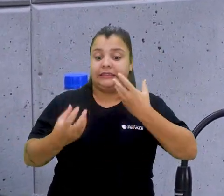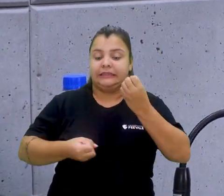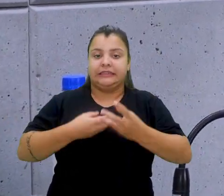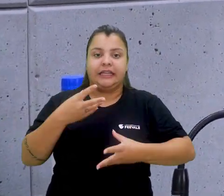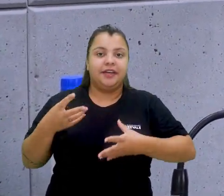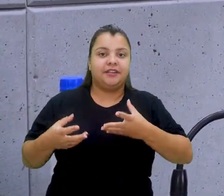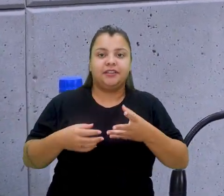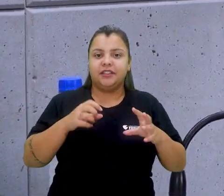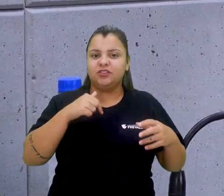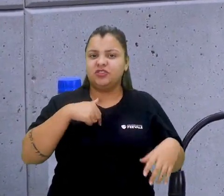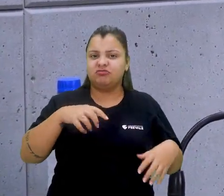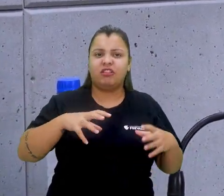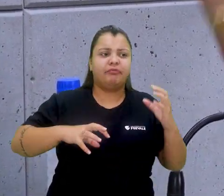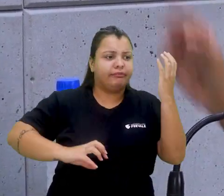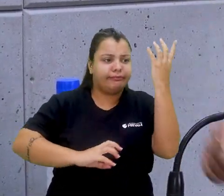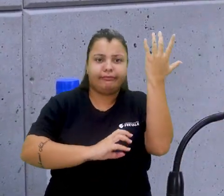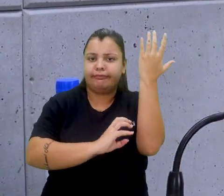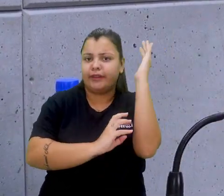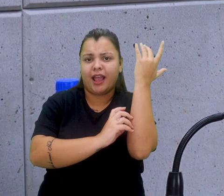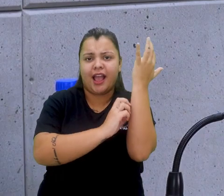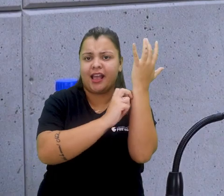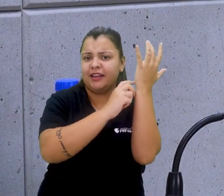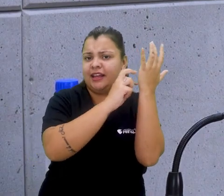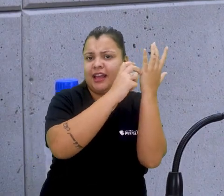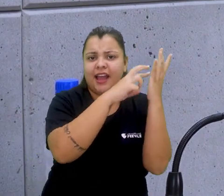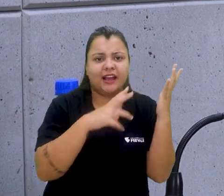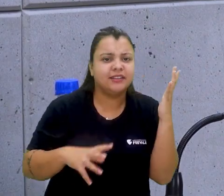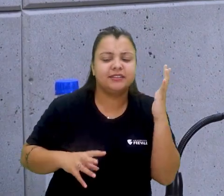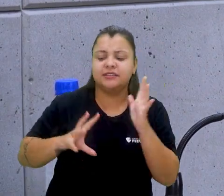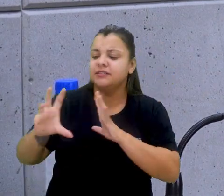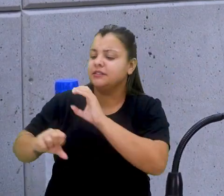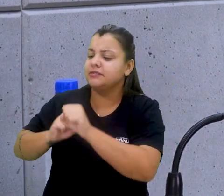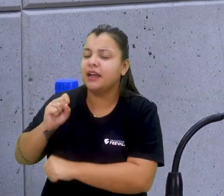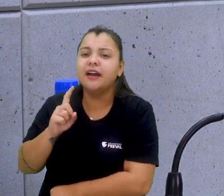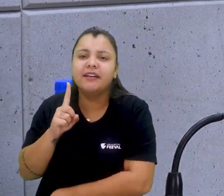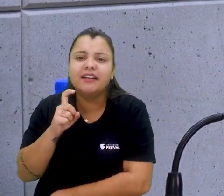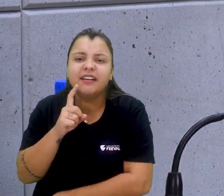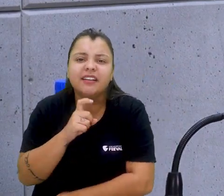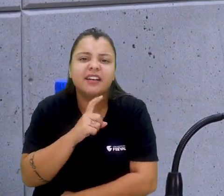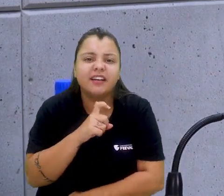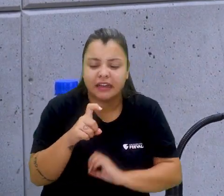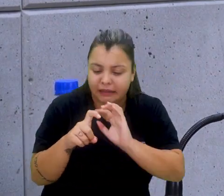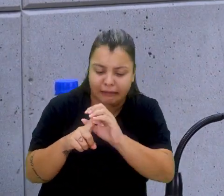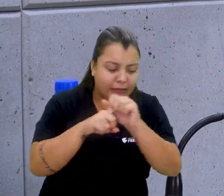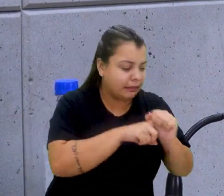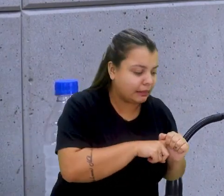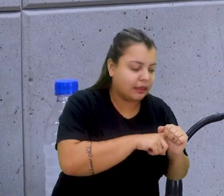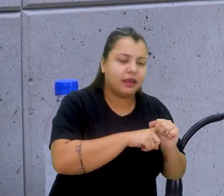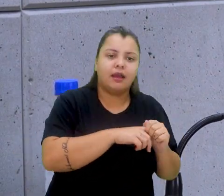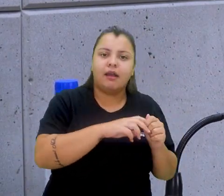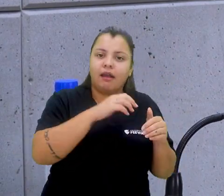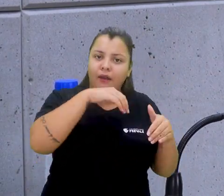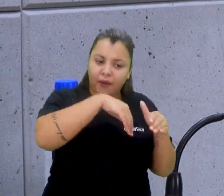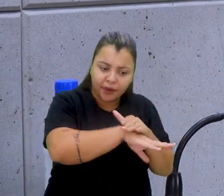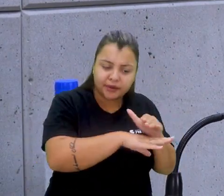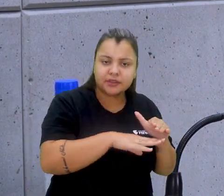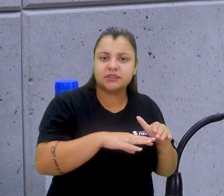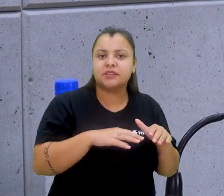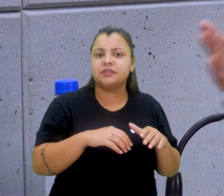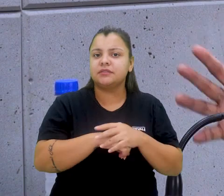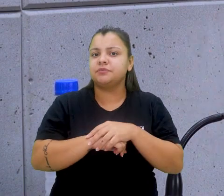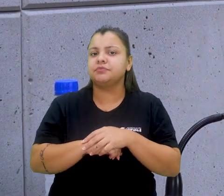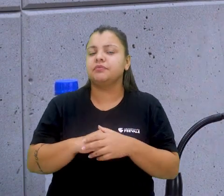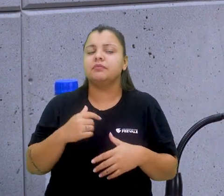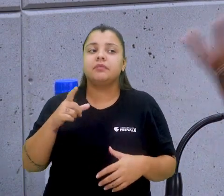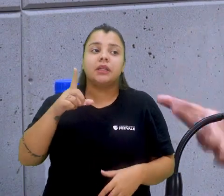arteira então eu subia em árvore eu pegava catava minhoca a gente plantava coisas daí para